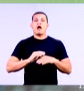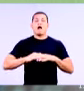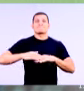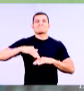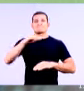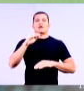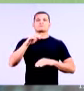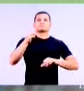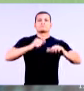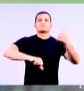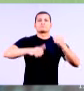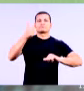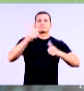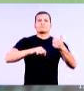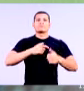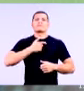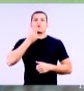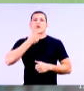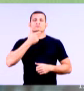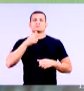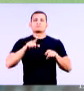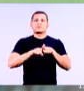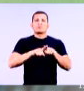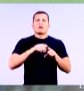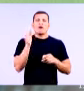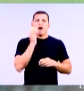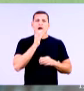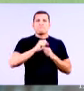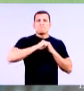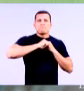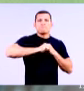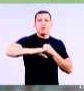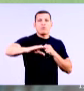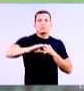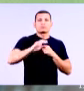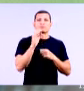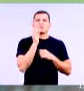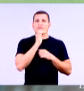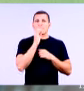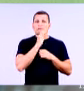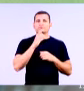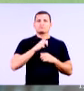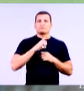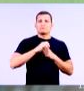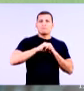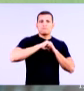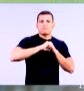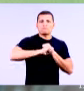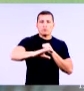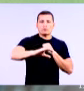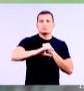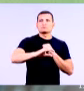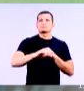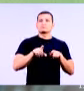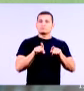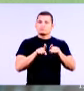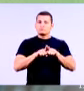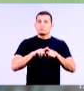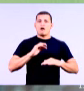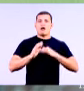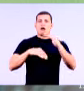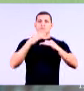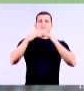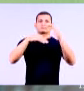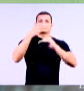a velocidade de transmissão, certo? Dos dados. E também a evolução da telefonia celular.